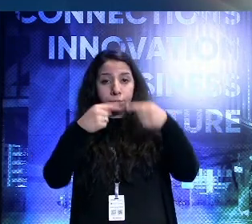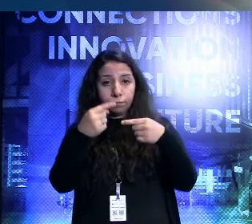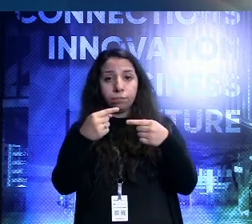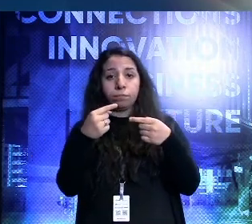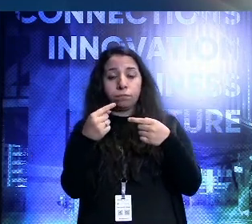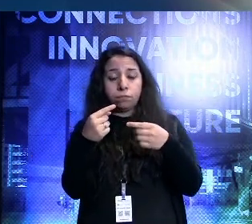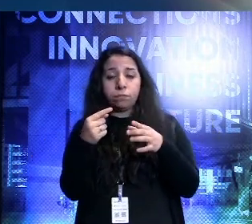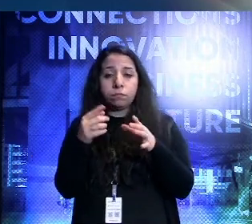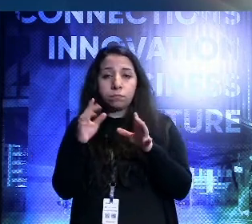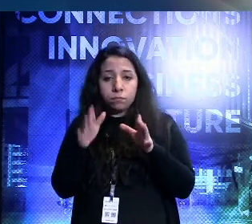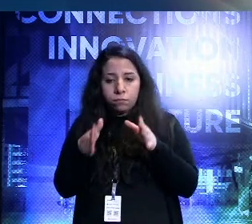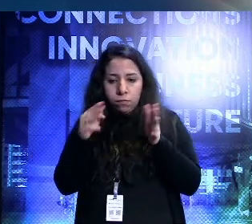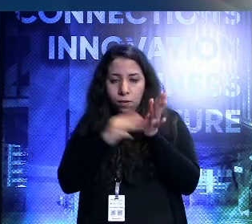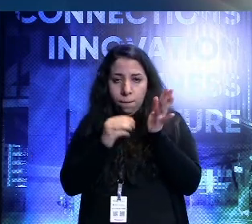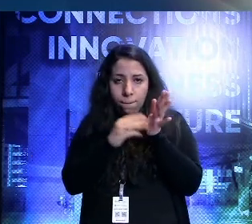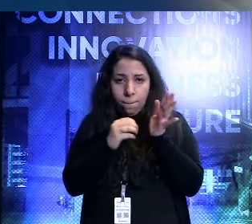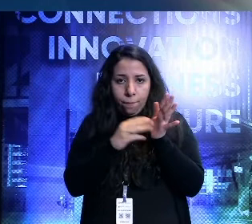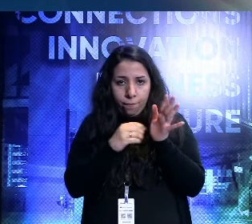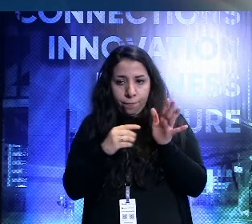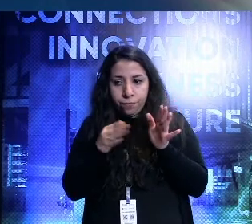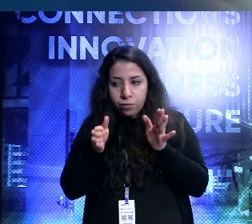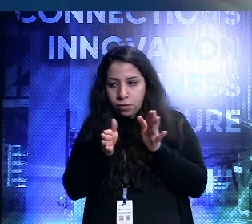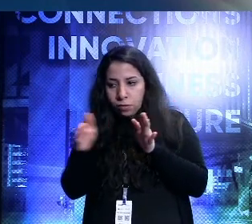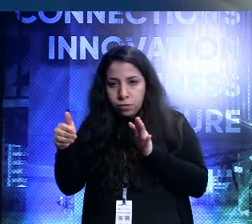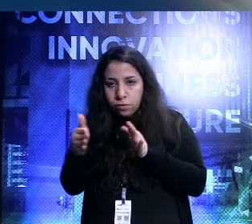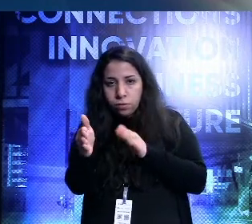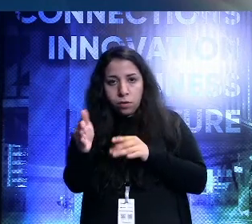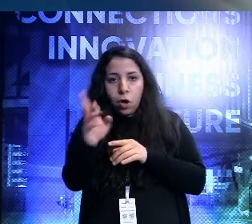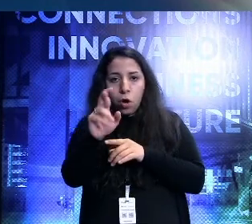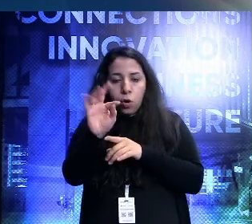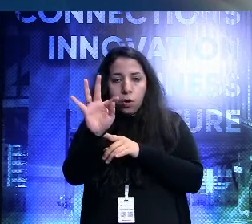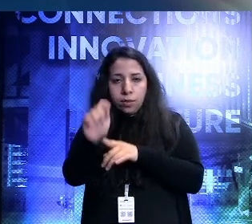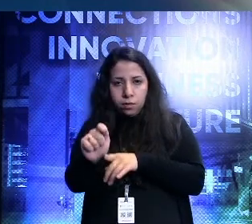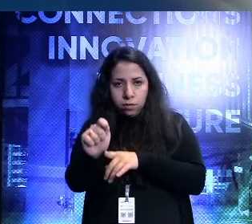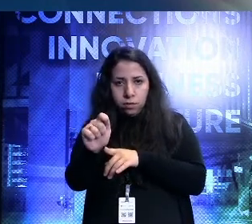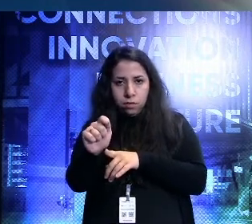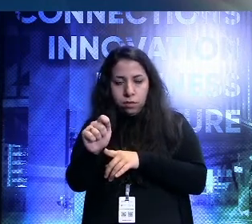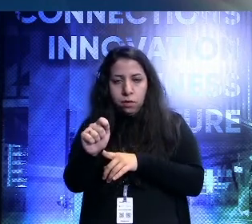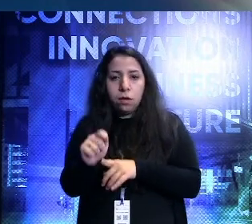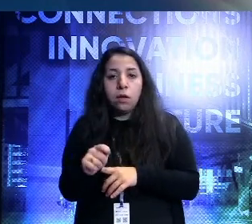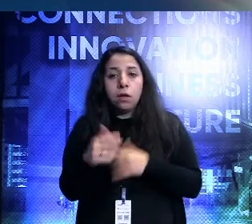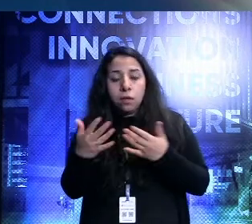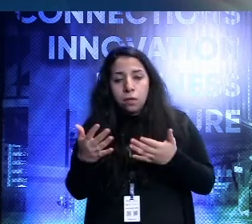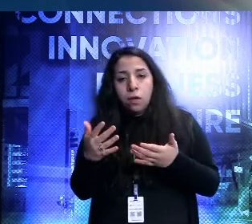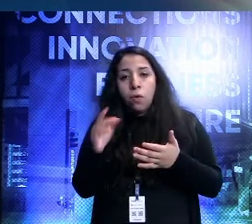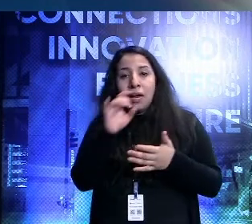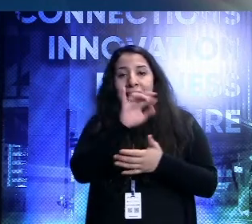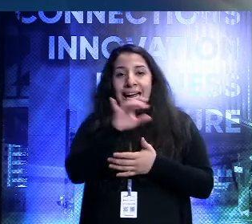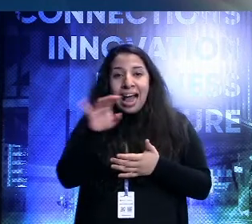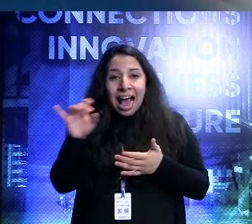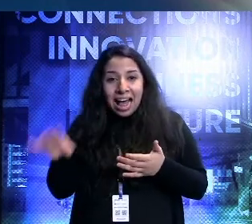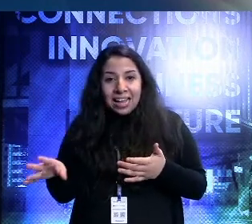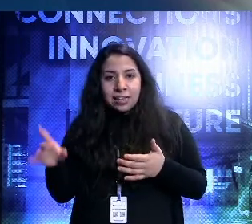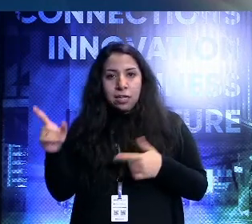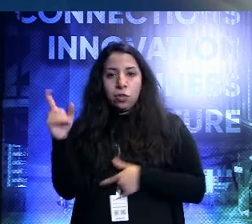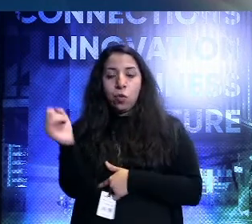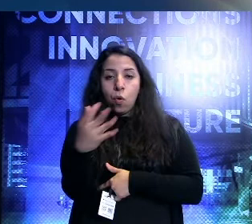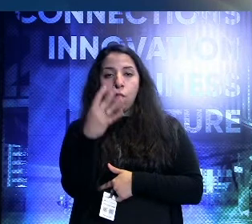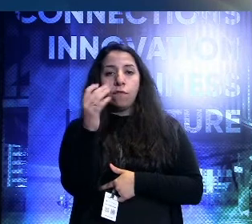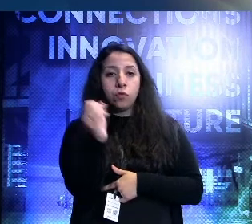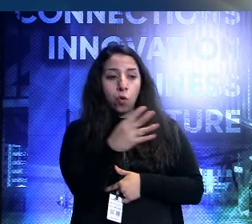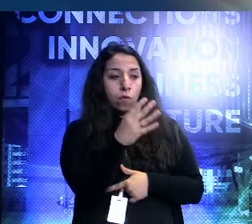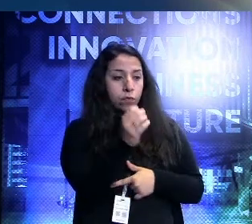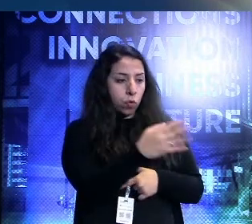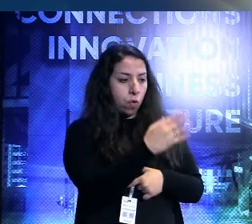esse método calcular rota. Então, para cada meio novo de